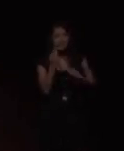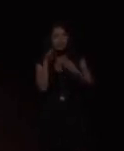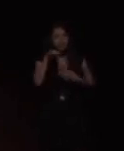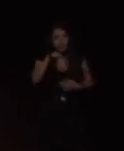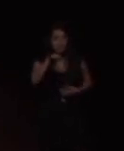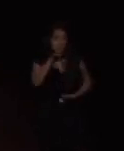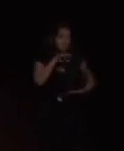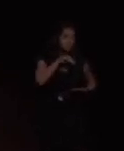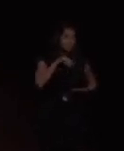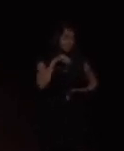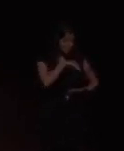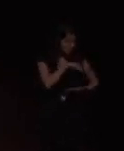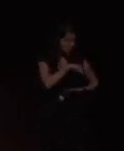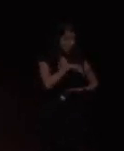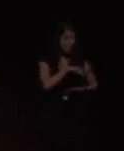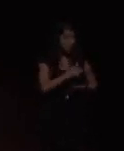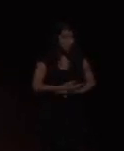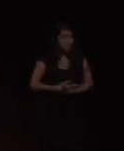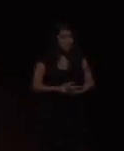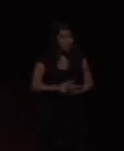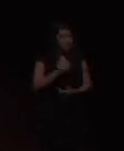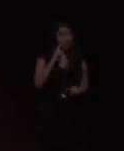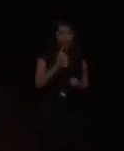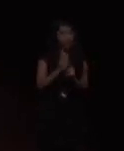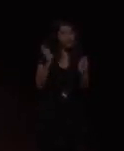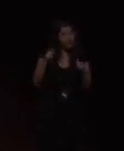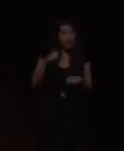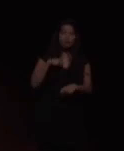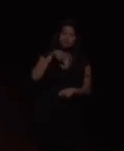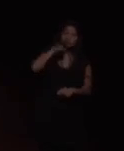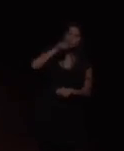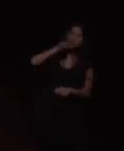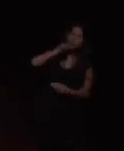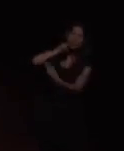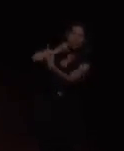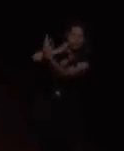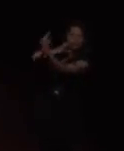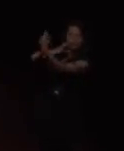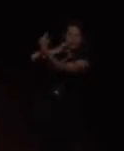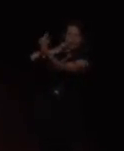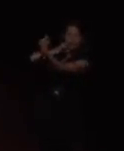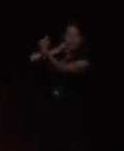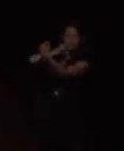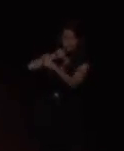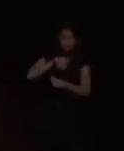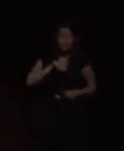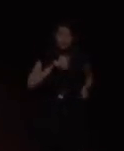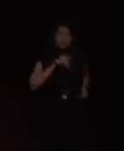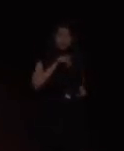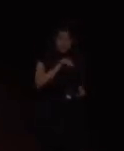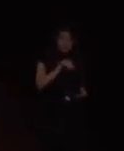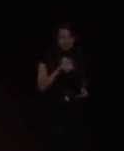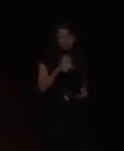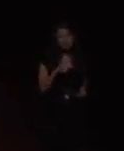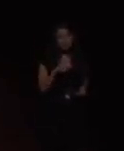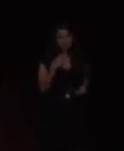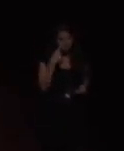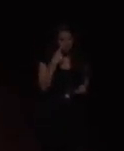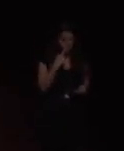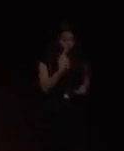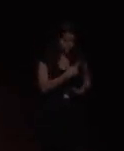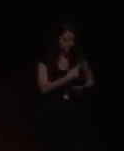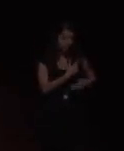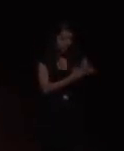eles próprios podem fazer. Se analisamos esta evolução, há muita discussão sobre isso também,